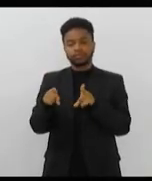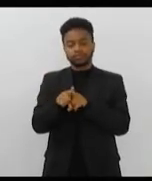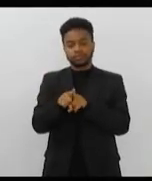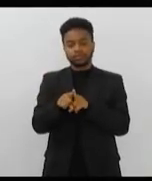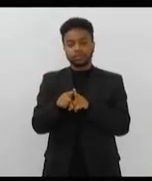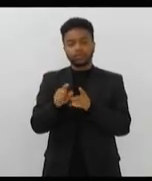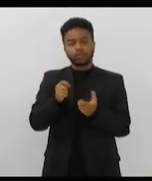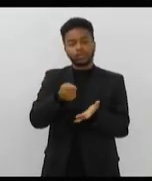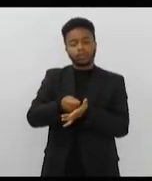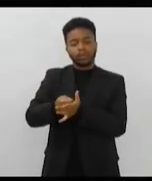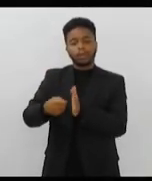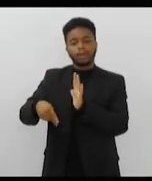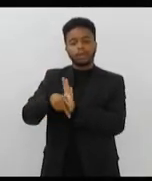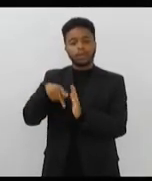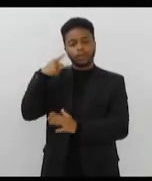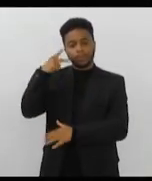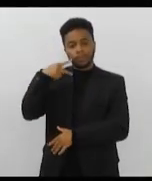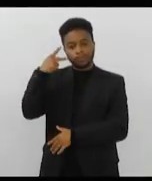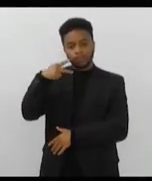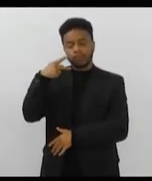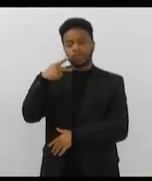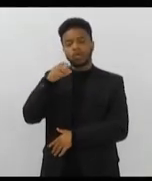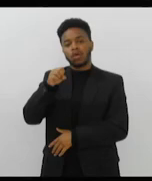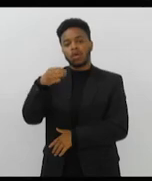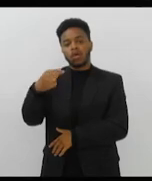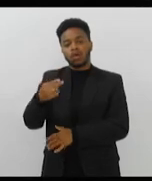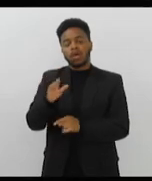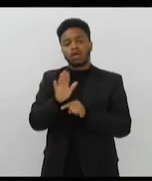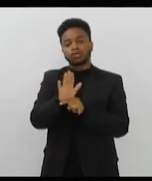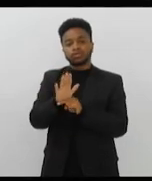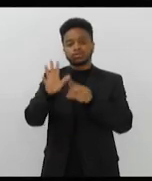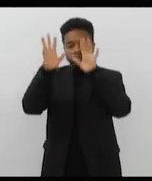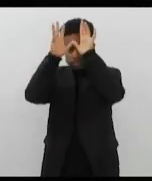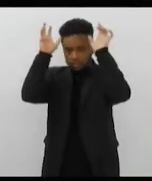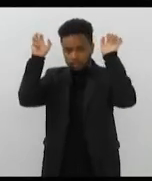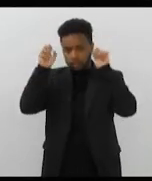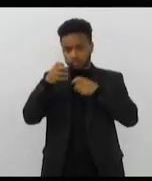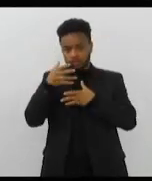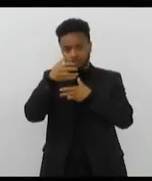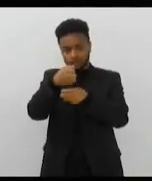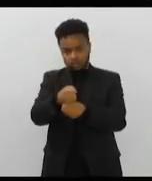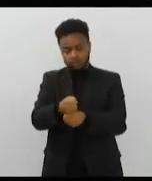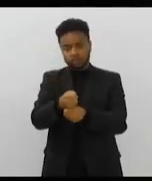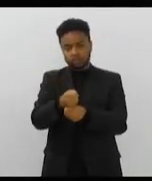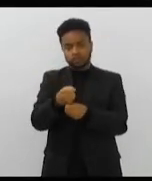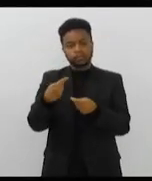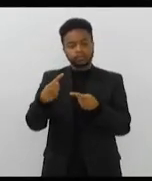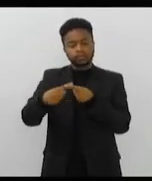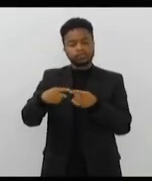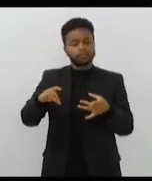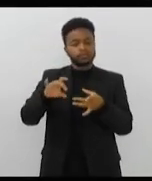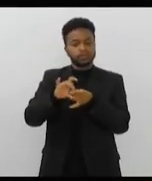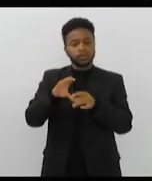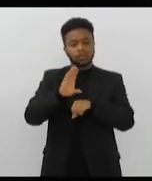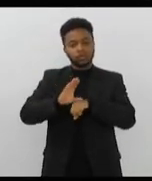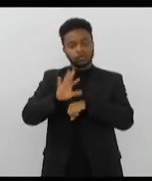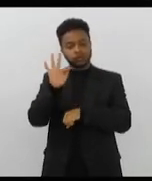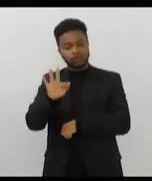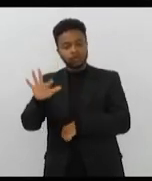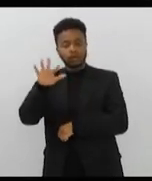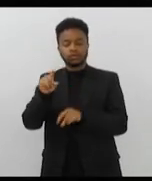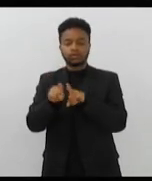do parlamentar, com o auxílio do Tribunal de Contas, isto é, da Constituição Federal e da Constituição do